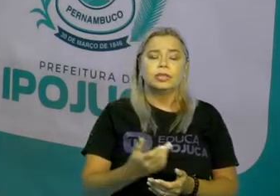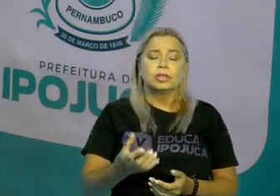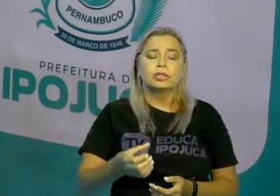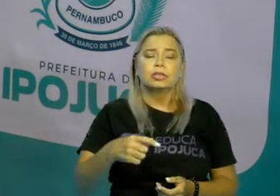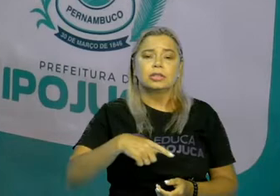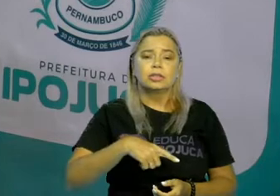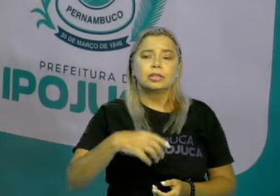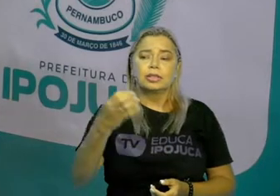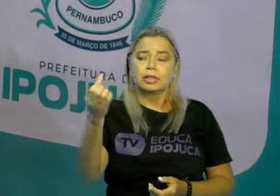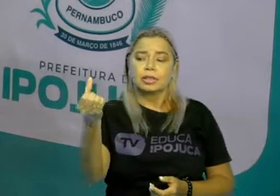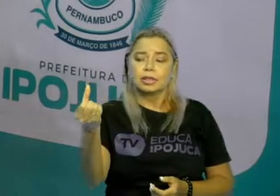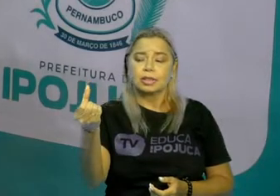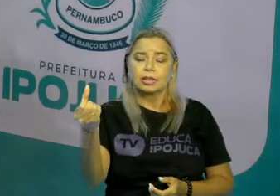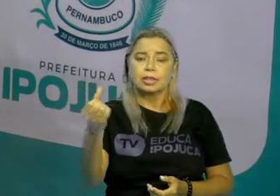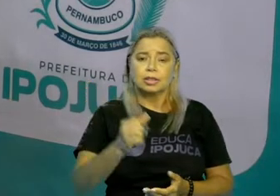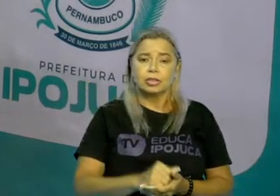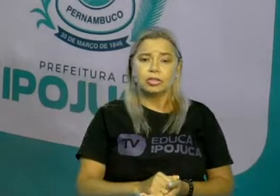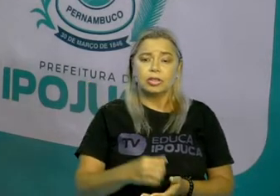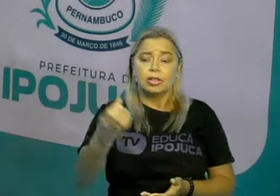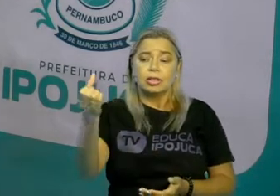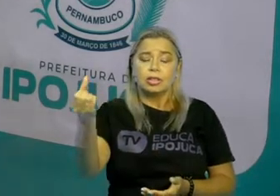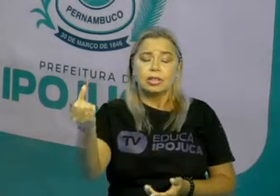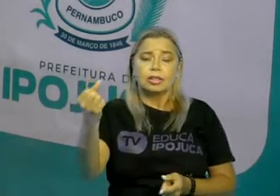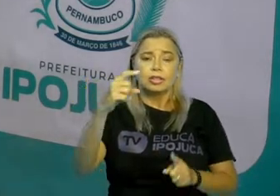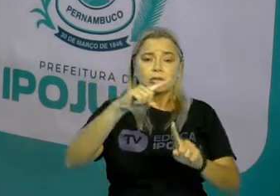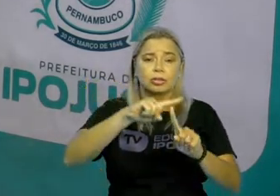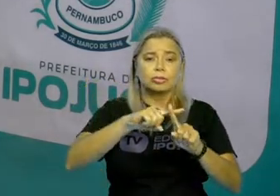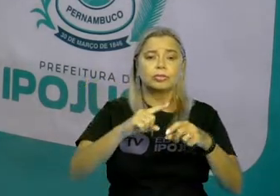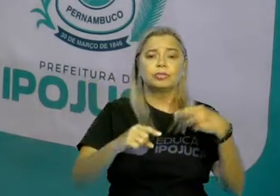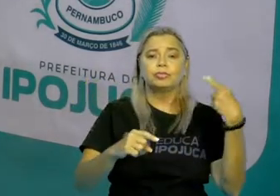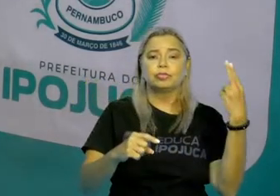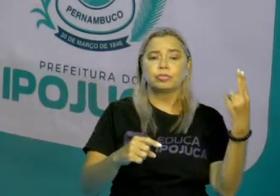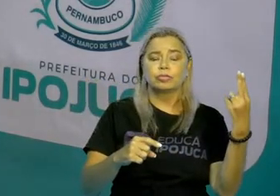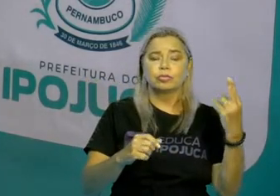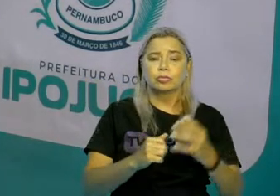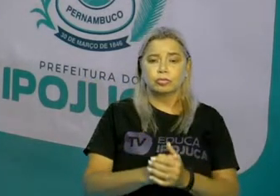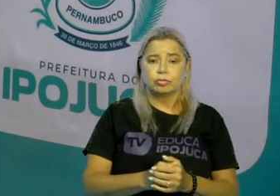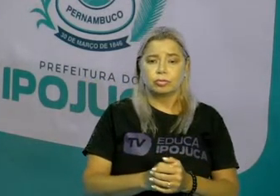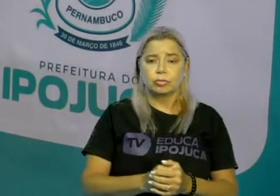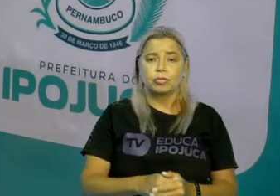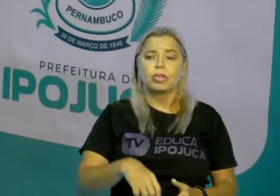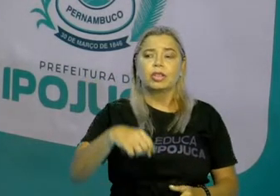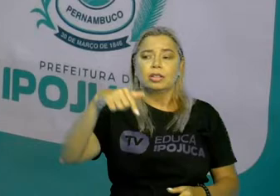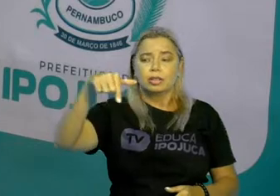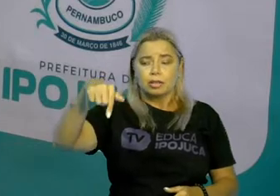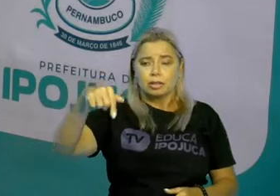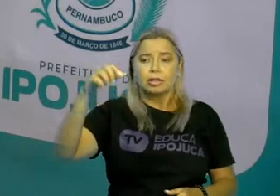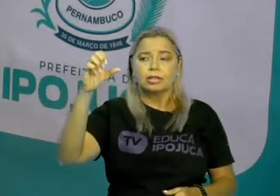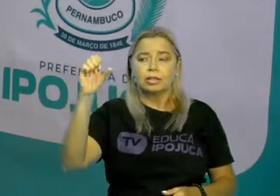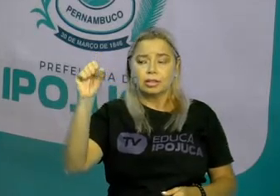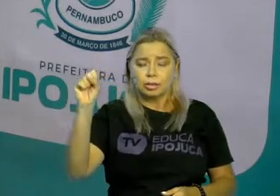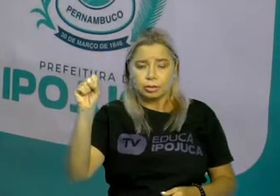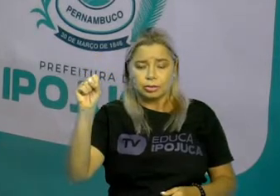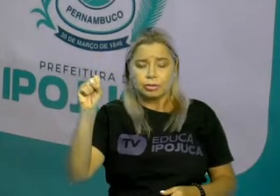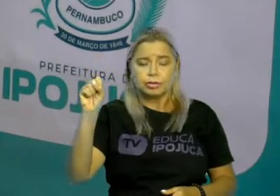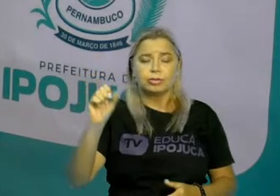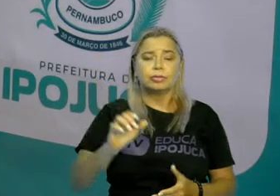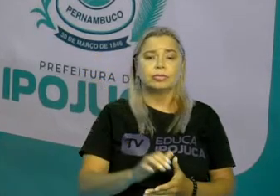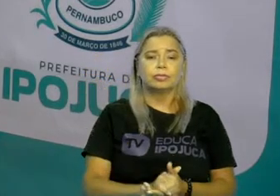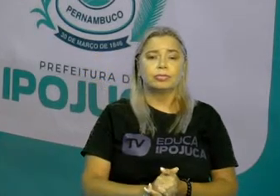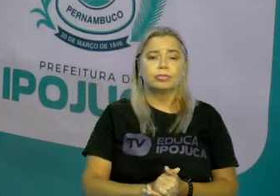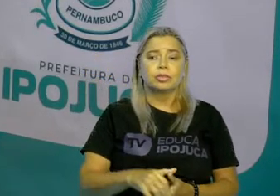tenho 66 com mais dois as 7 8 portanto temos